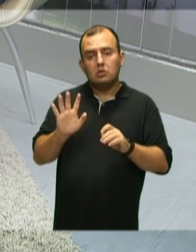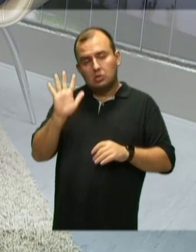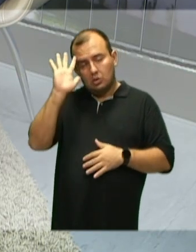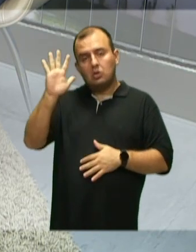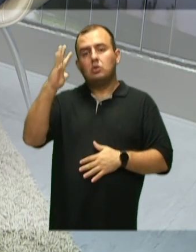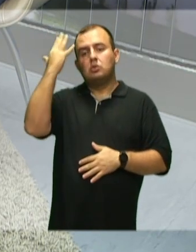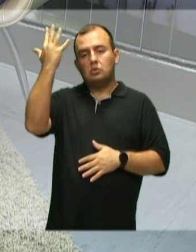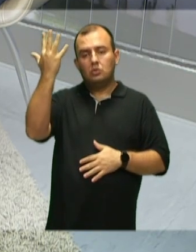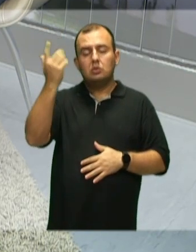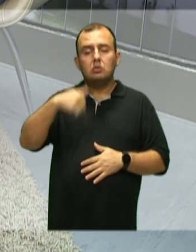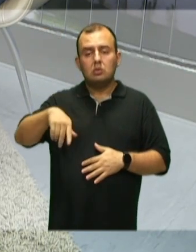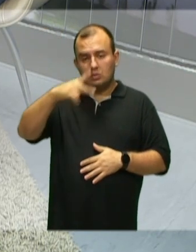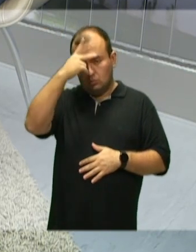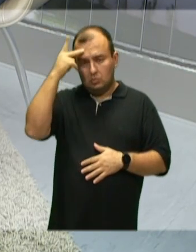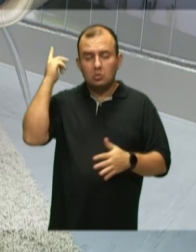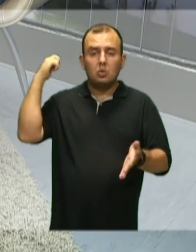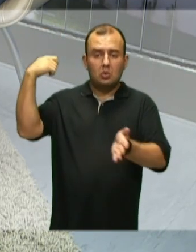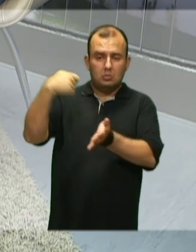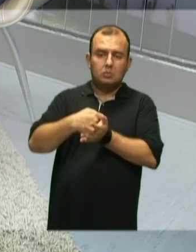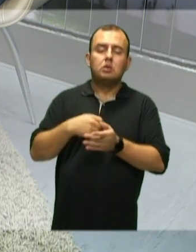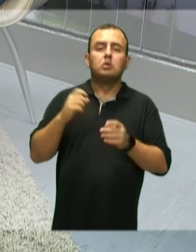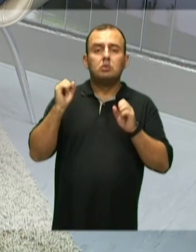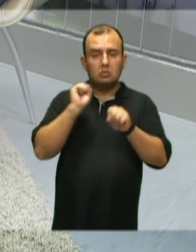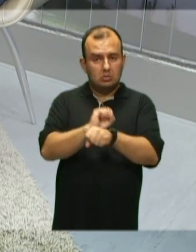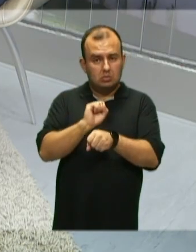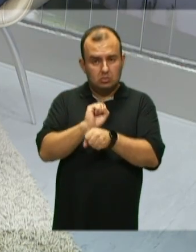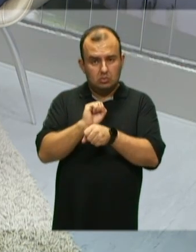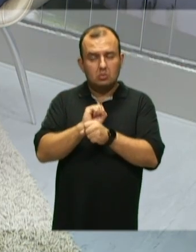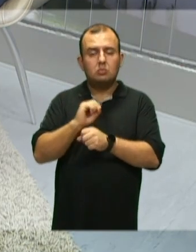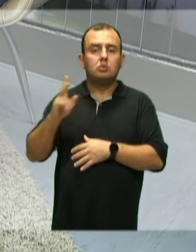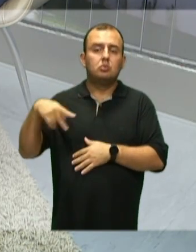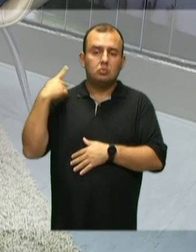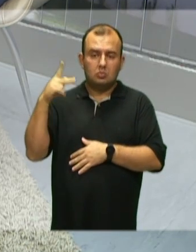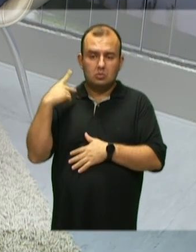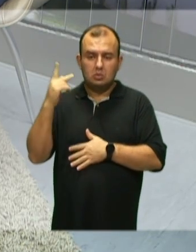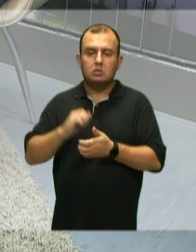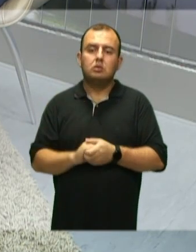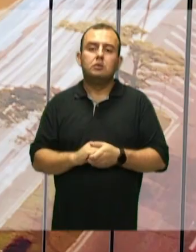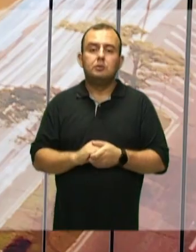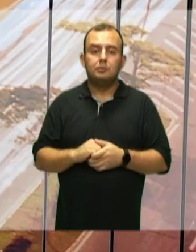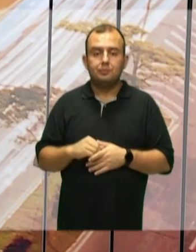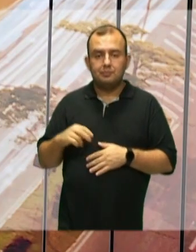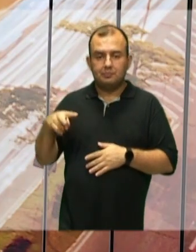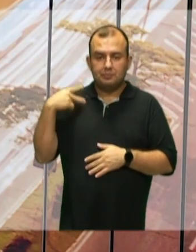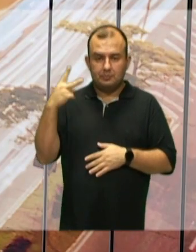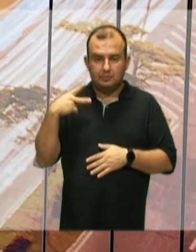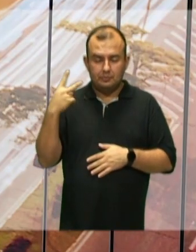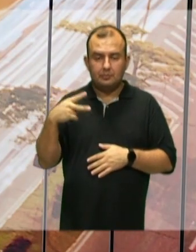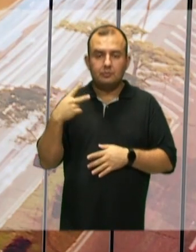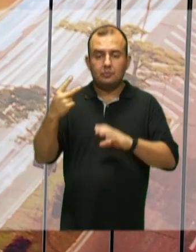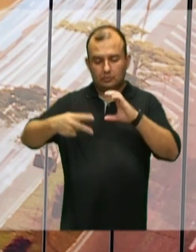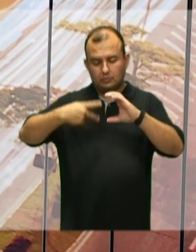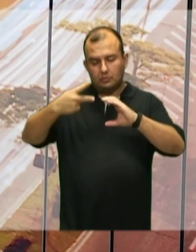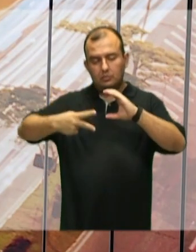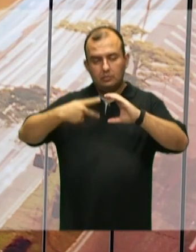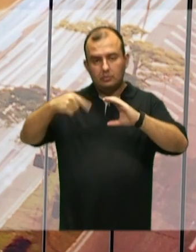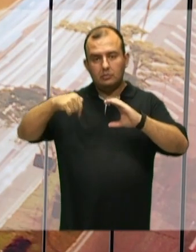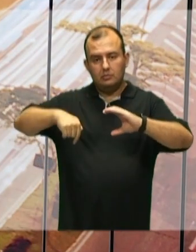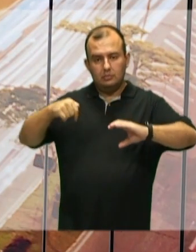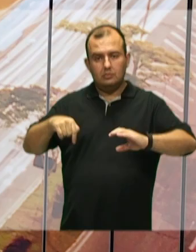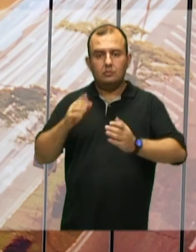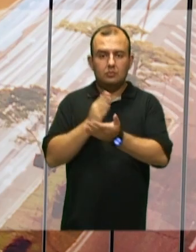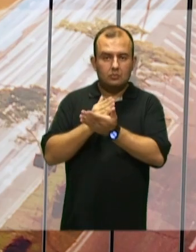resolve E é isso que as pessoas nos pagam e esperam dos políticos Vereador a câmara de vereadores no